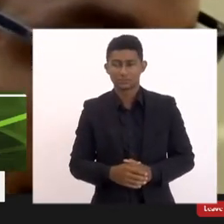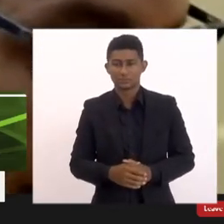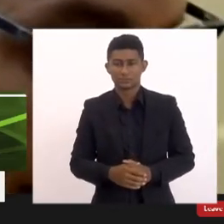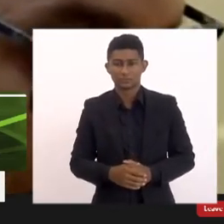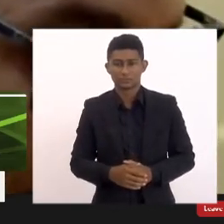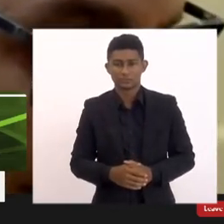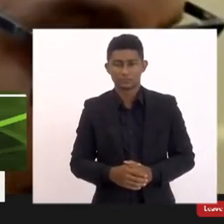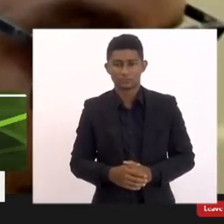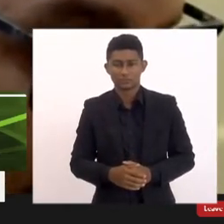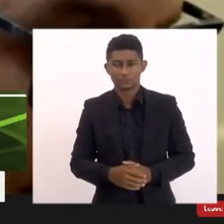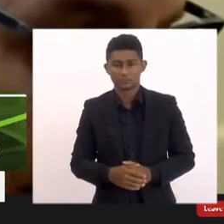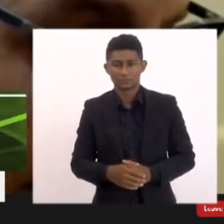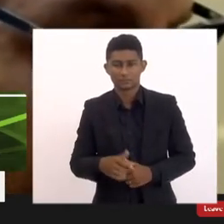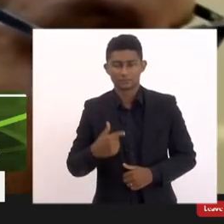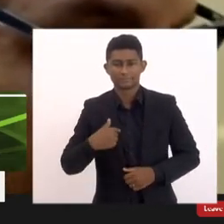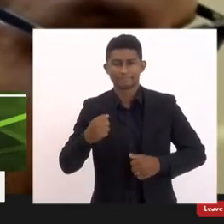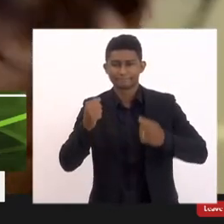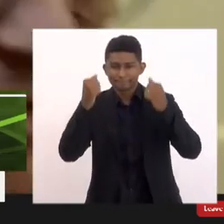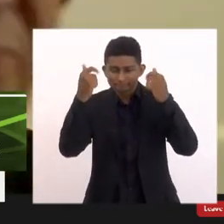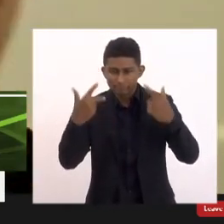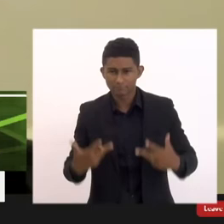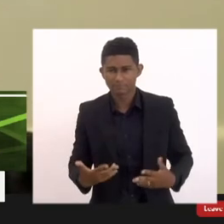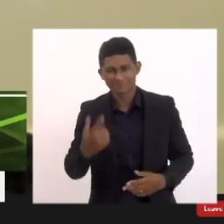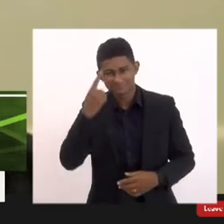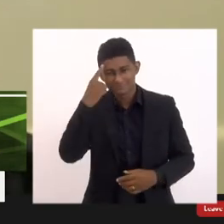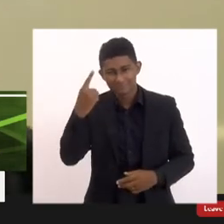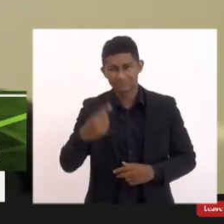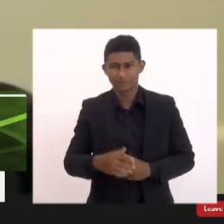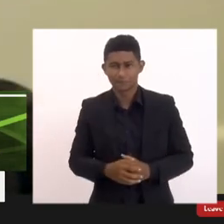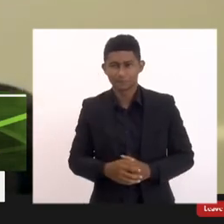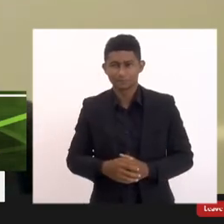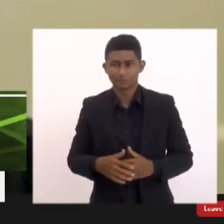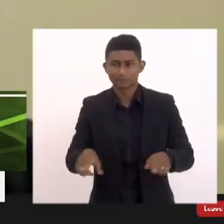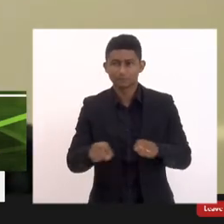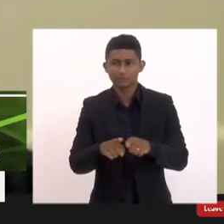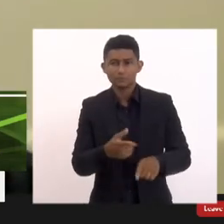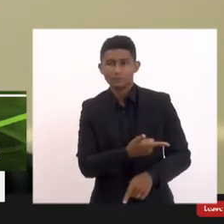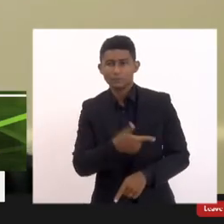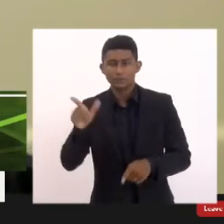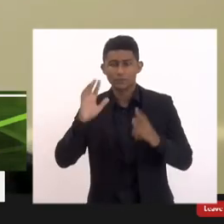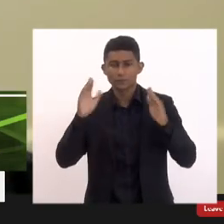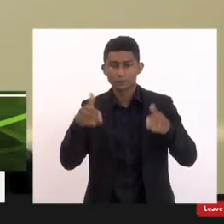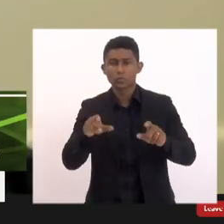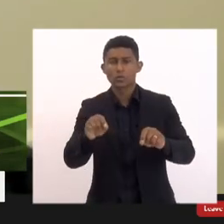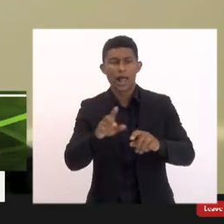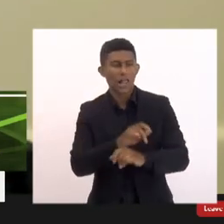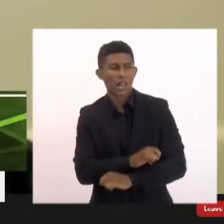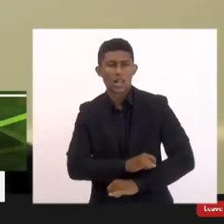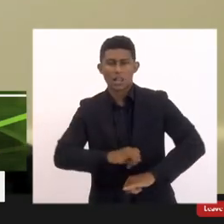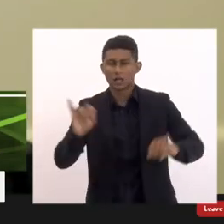a esclarecer isso, deputado, mas teve uma questão muito focada também, foi a questão da campanha.